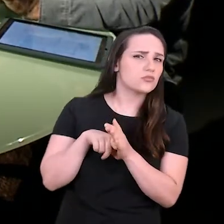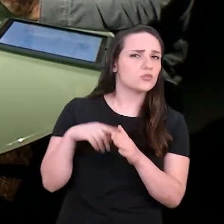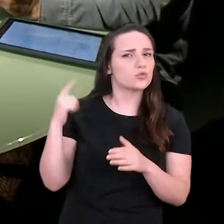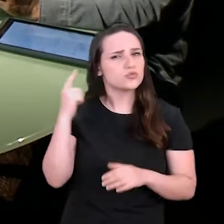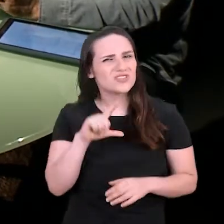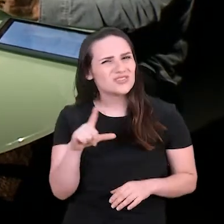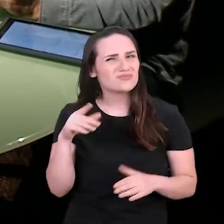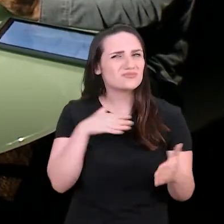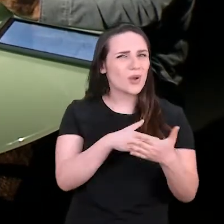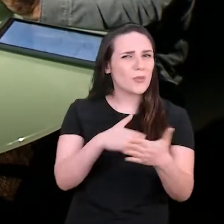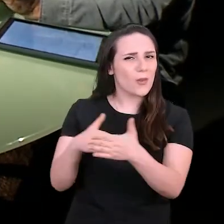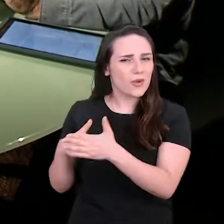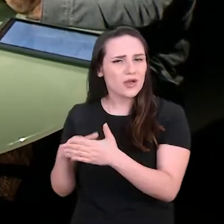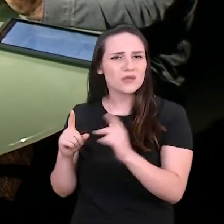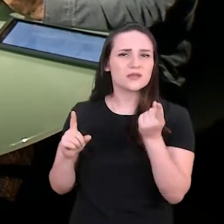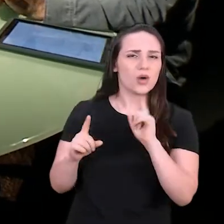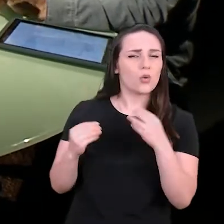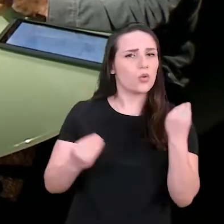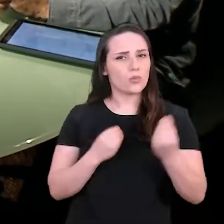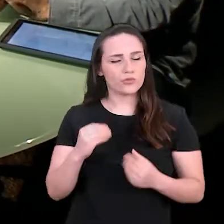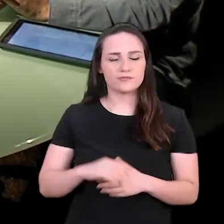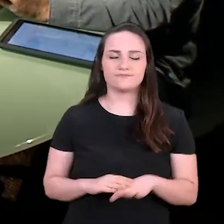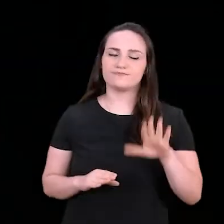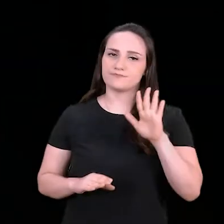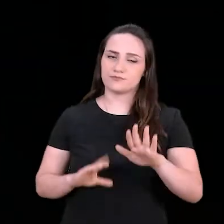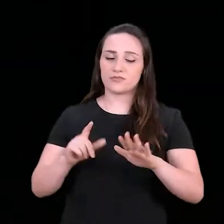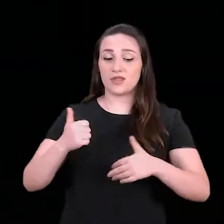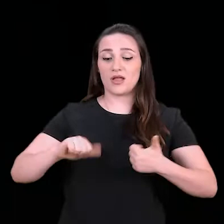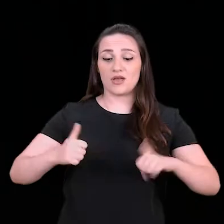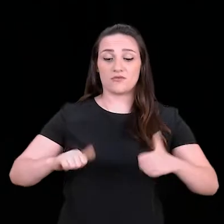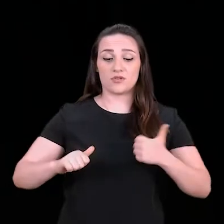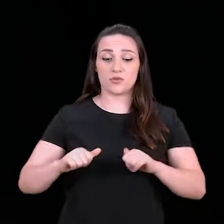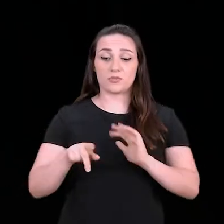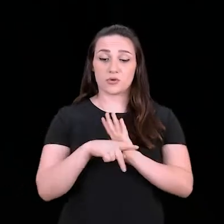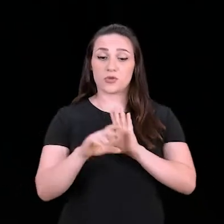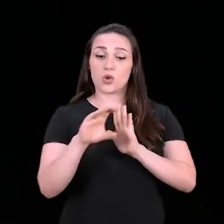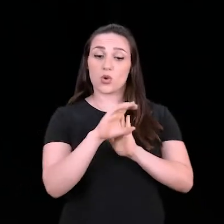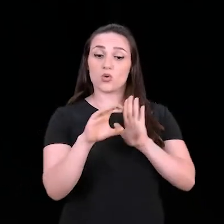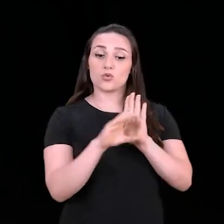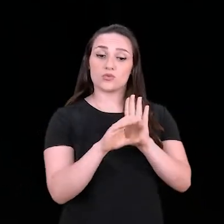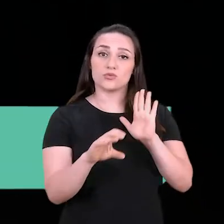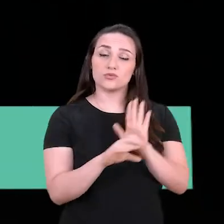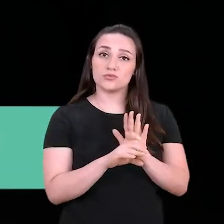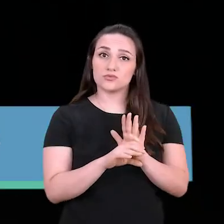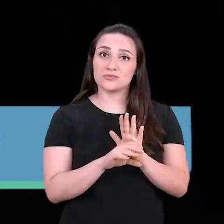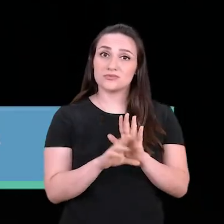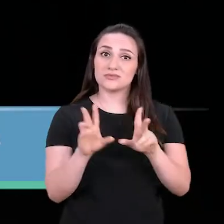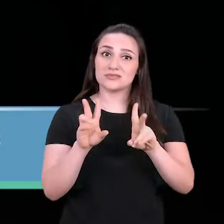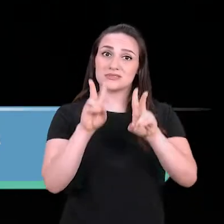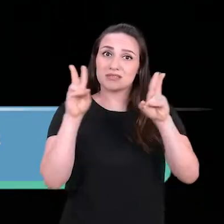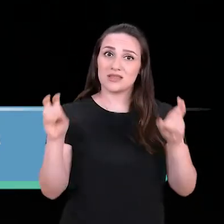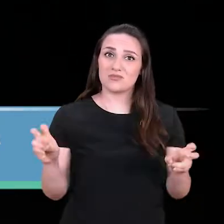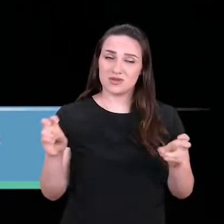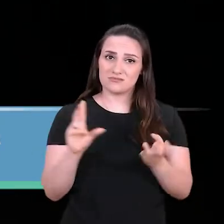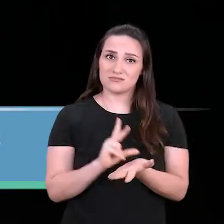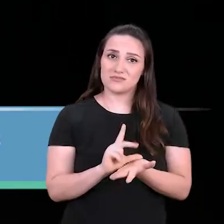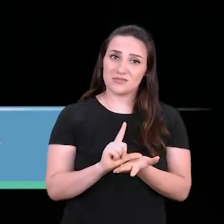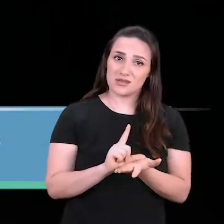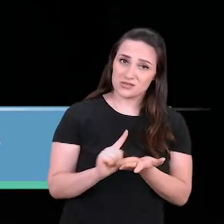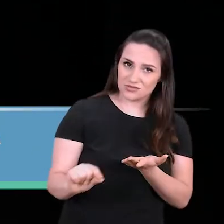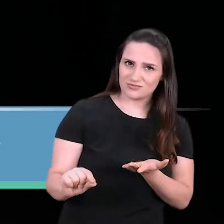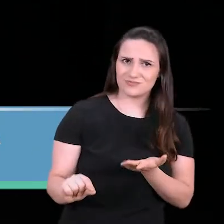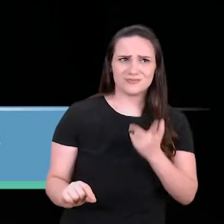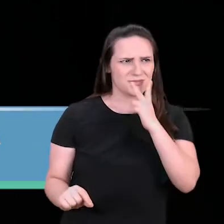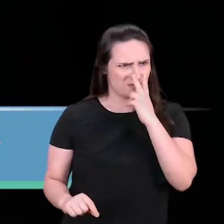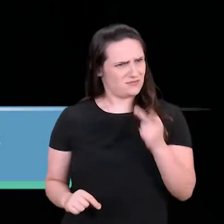alguma dificuldade ou a pesquisa não exigiu mesmo? Bom, como era uma análise de conteúdo, né, com estudo de caso,